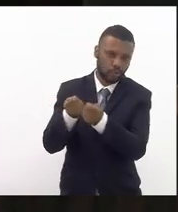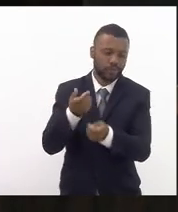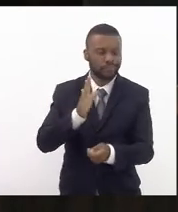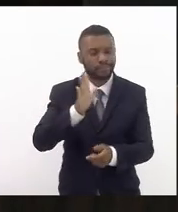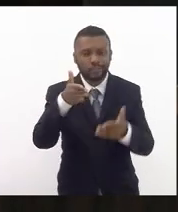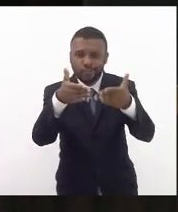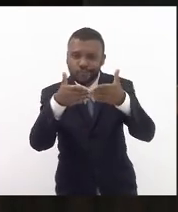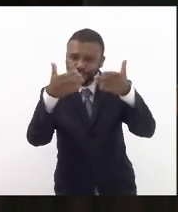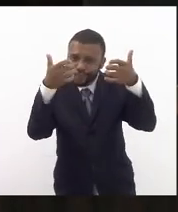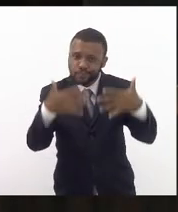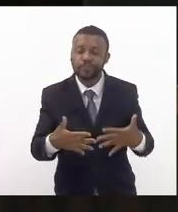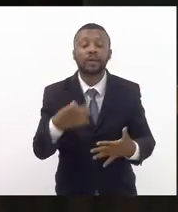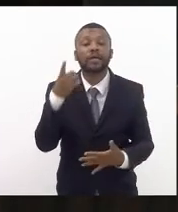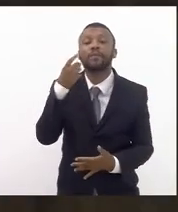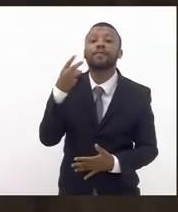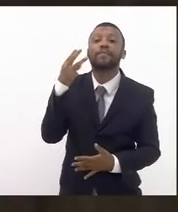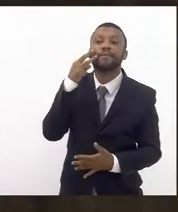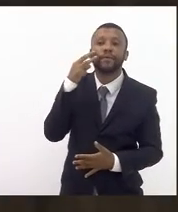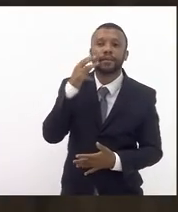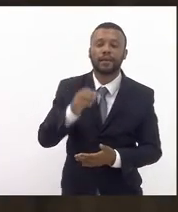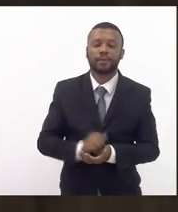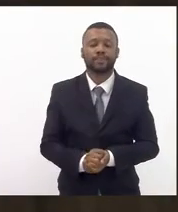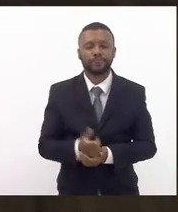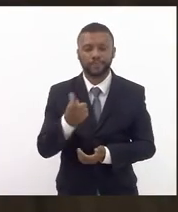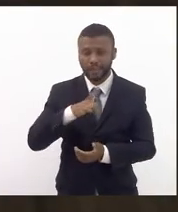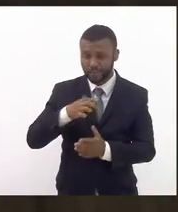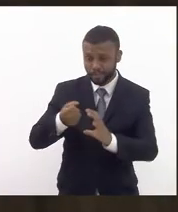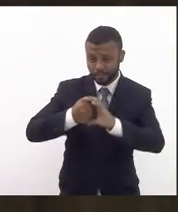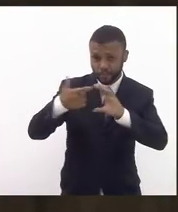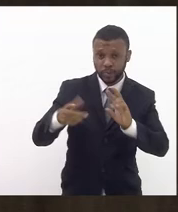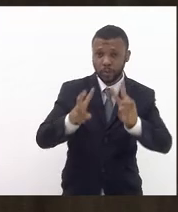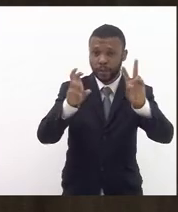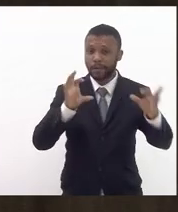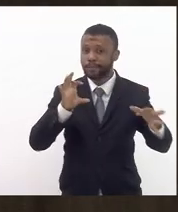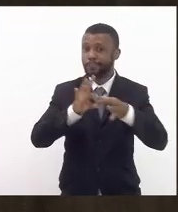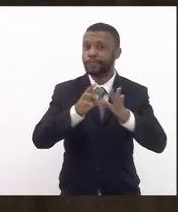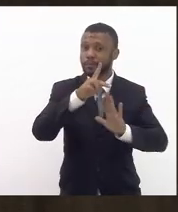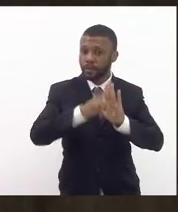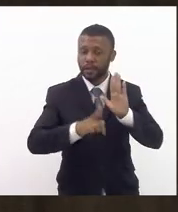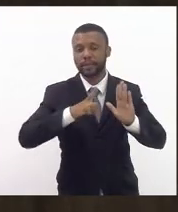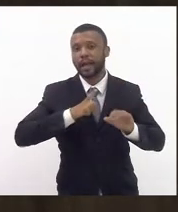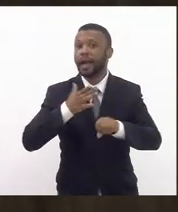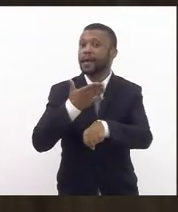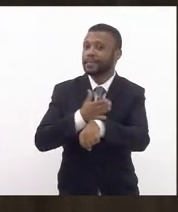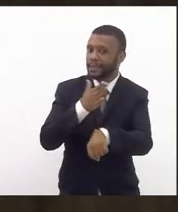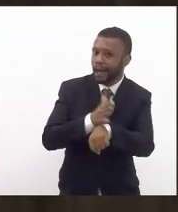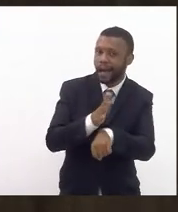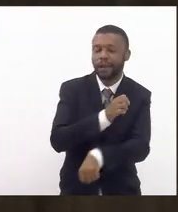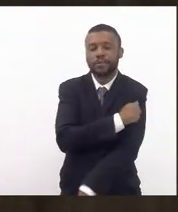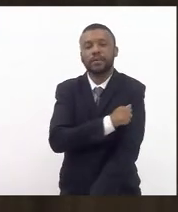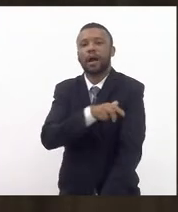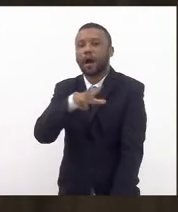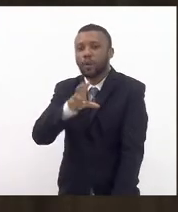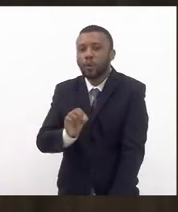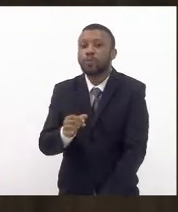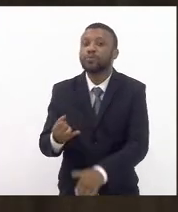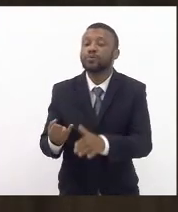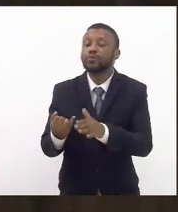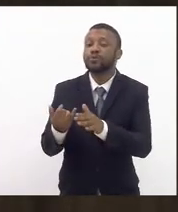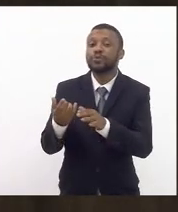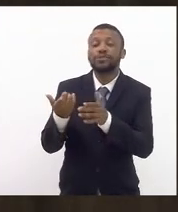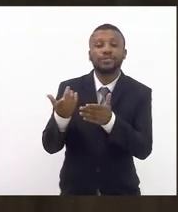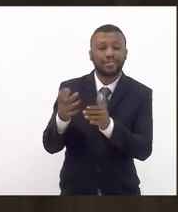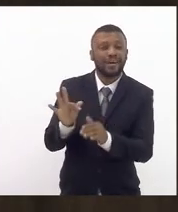ordem. Deputado Valdec. Tendo em vista a natureza do tema desse projeto, que envolve estágio de estudantes de instituições de